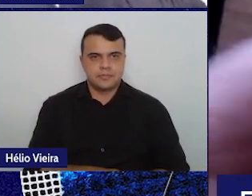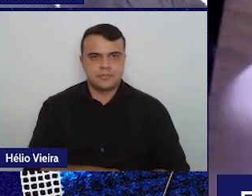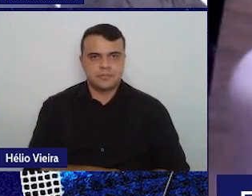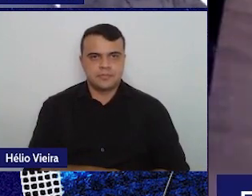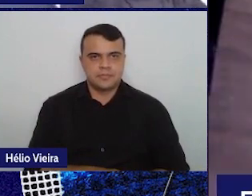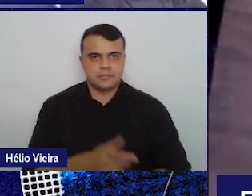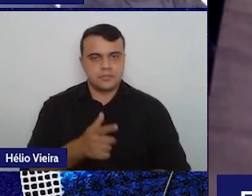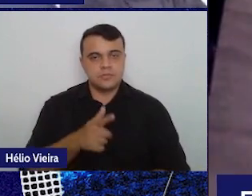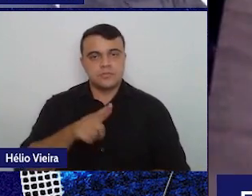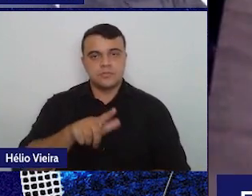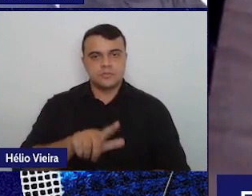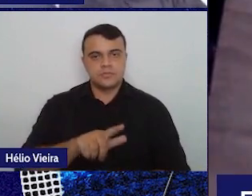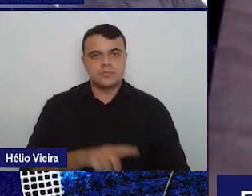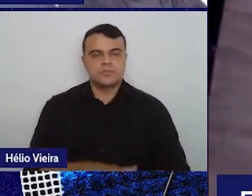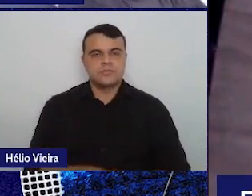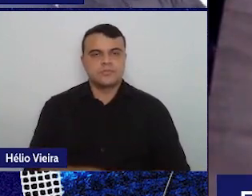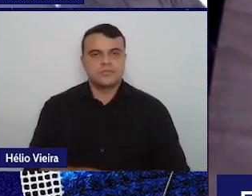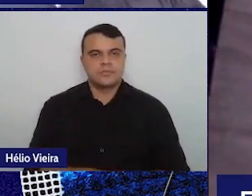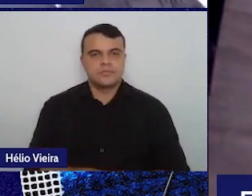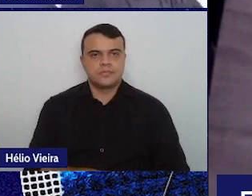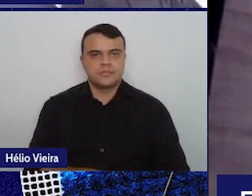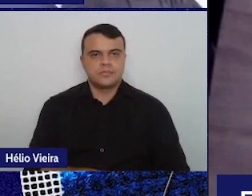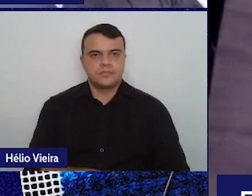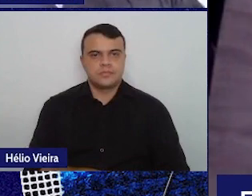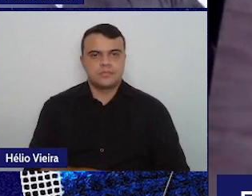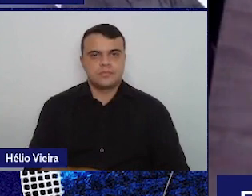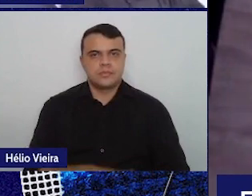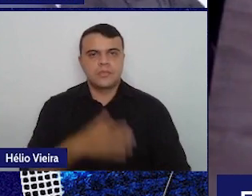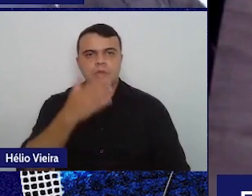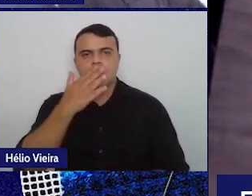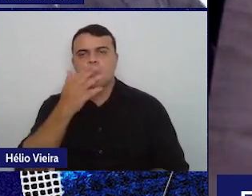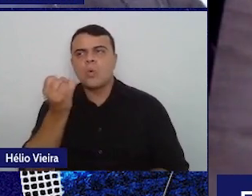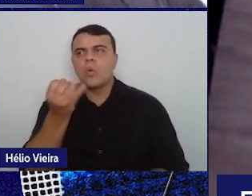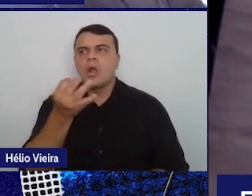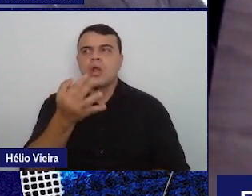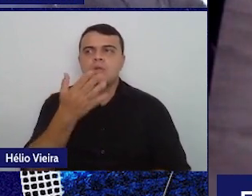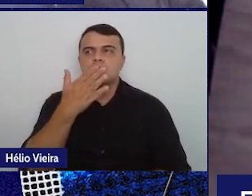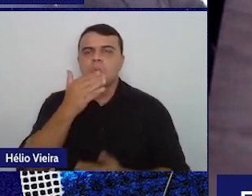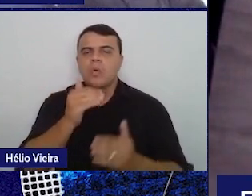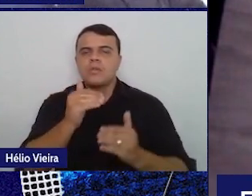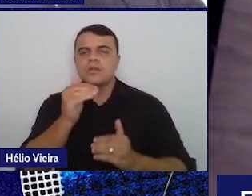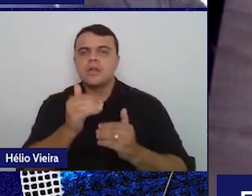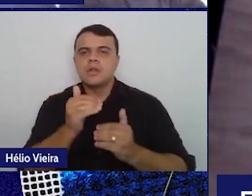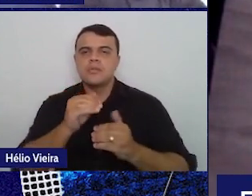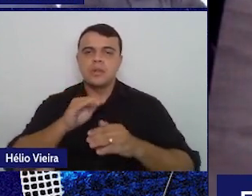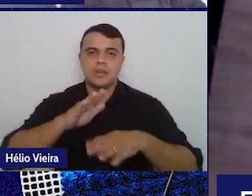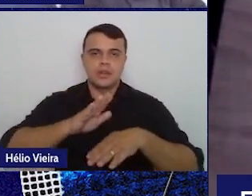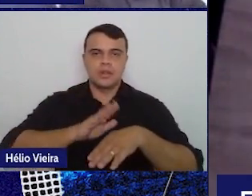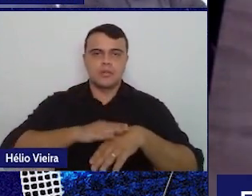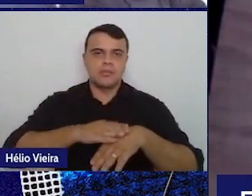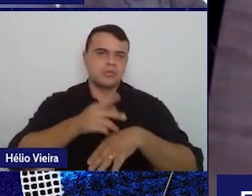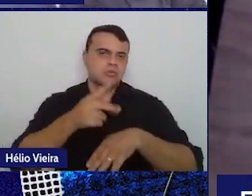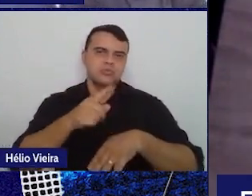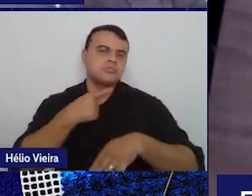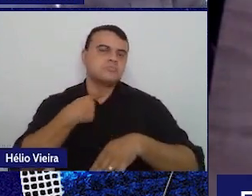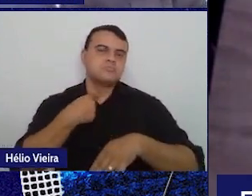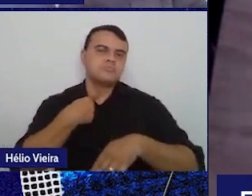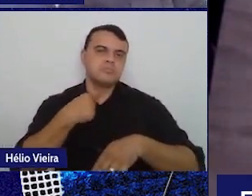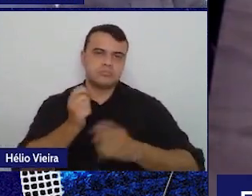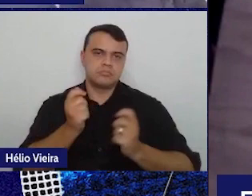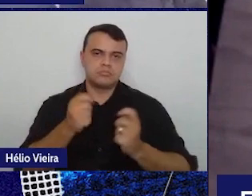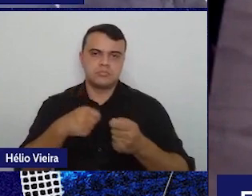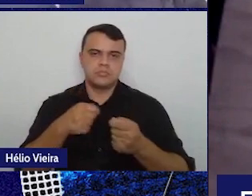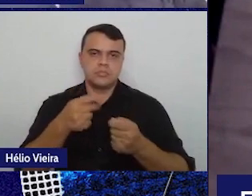Mais uma vez. Qual o tamanho? Quantos fios? Isso vai depender da vontade,